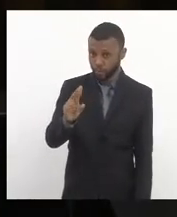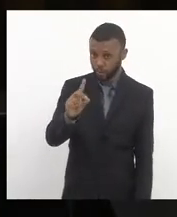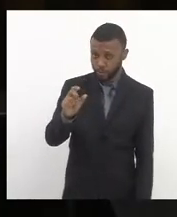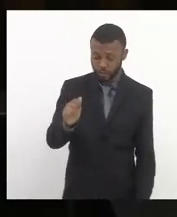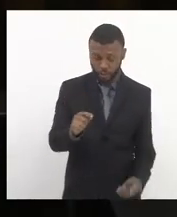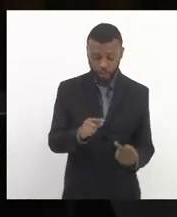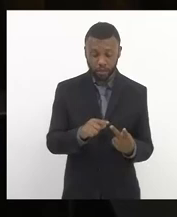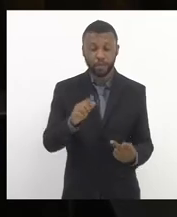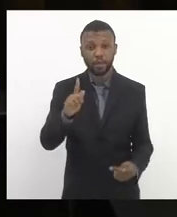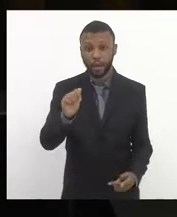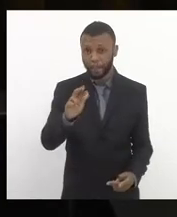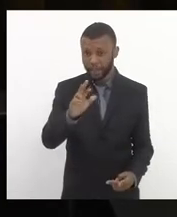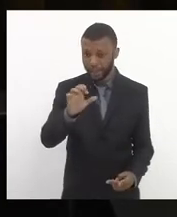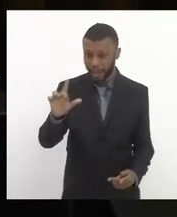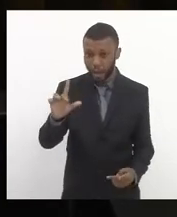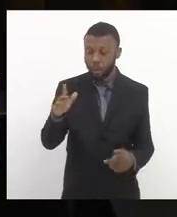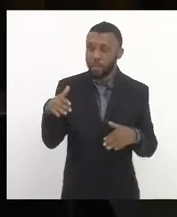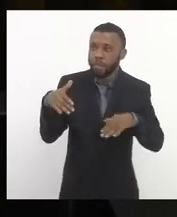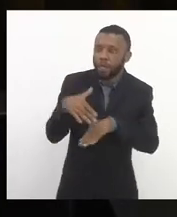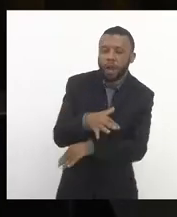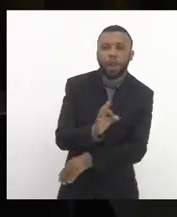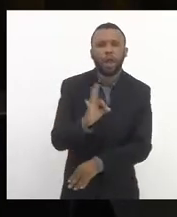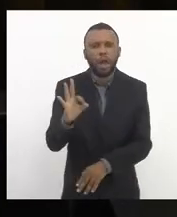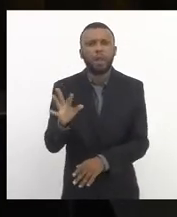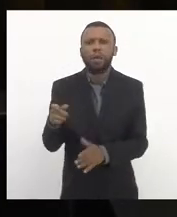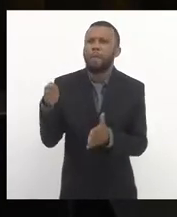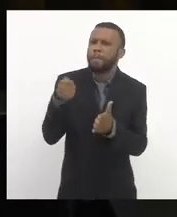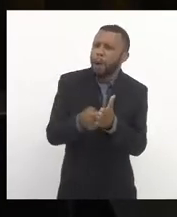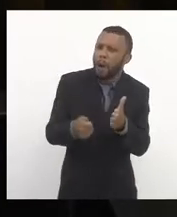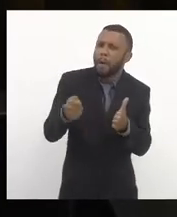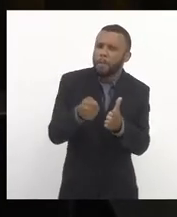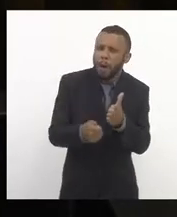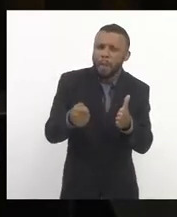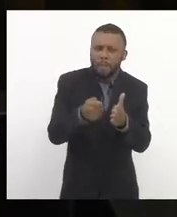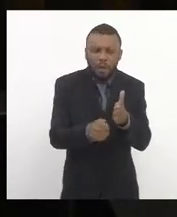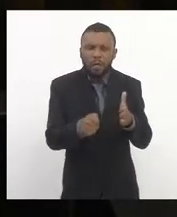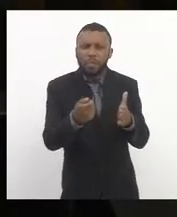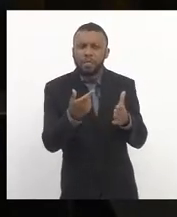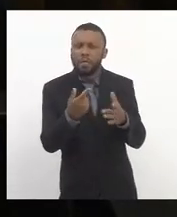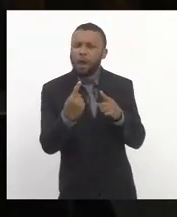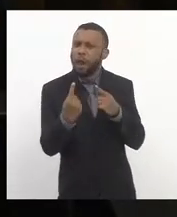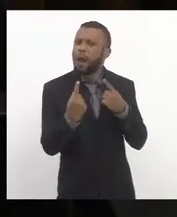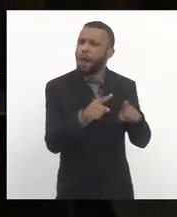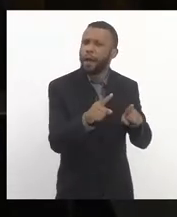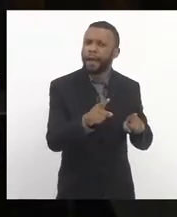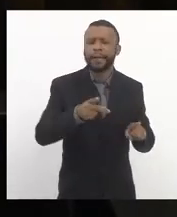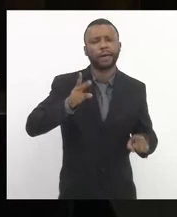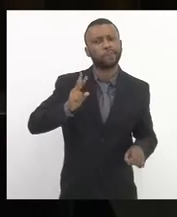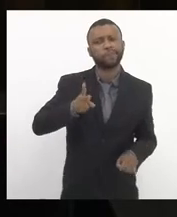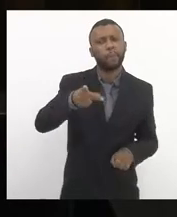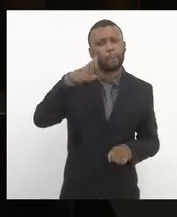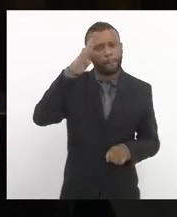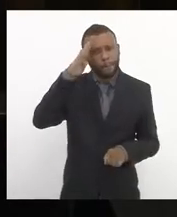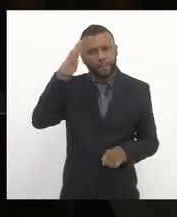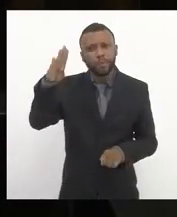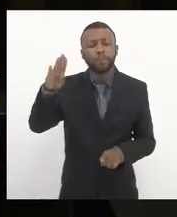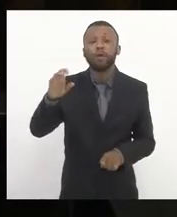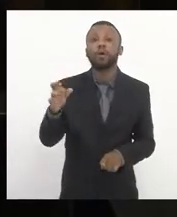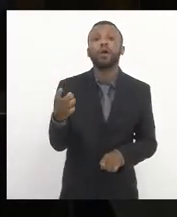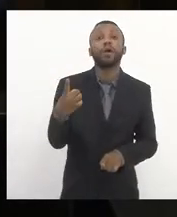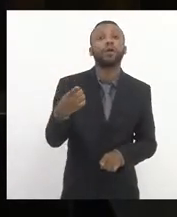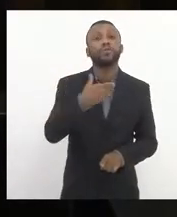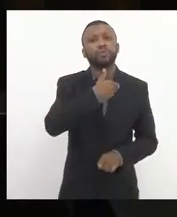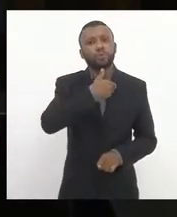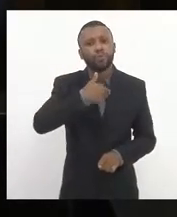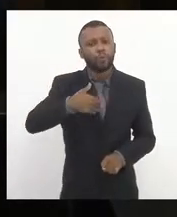sistema. Gabriel Monteiro, perseguido dioturnamente, principalmente pelo ex-comandante da